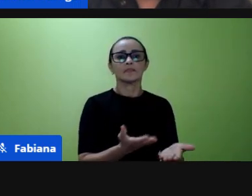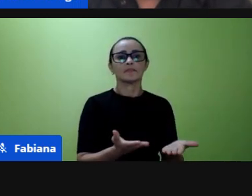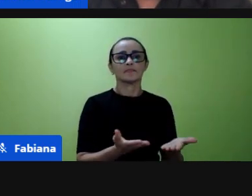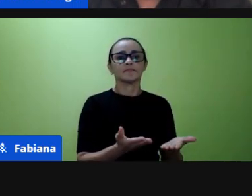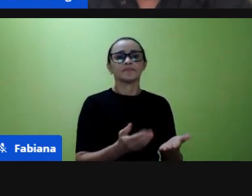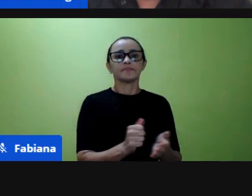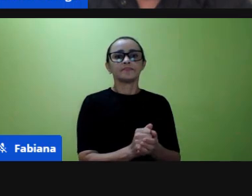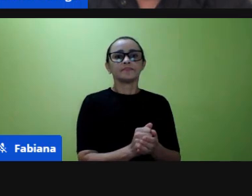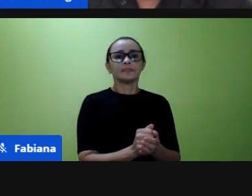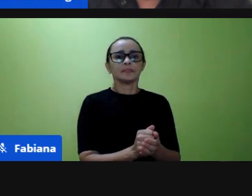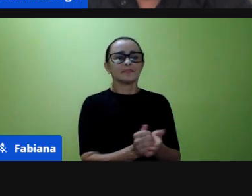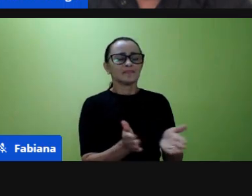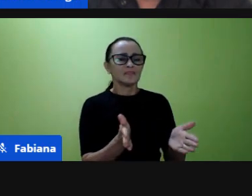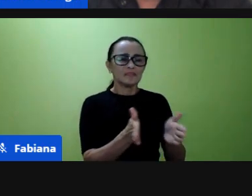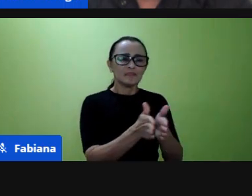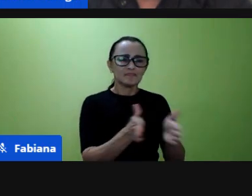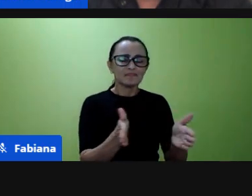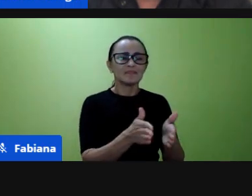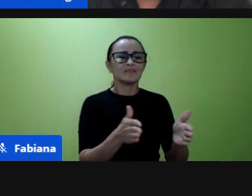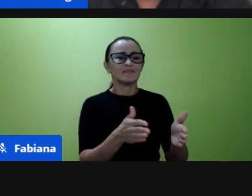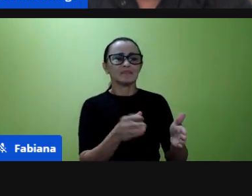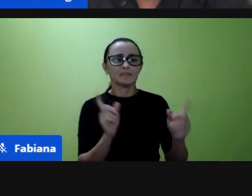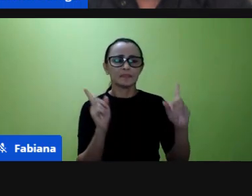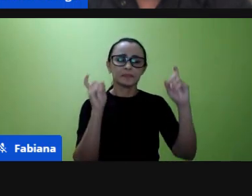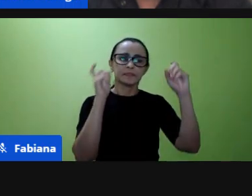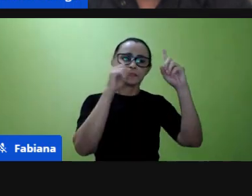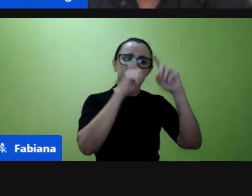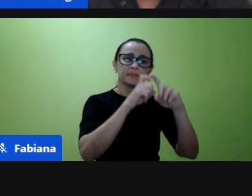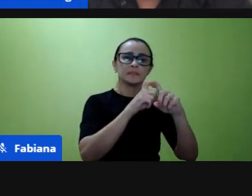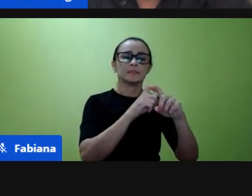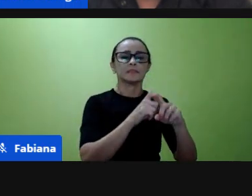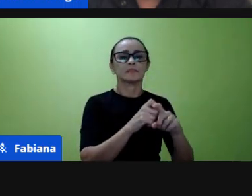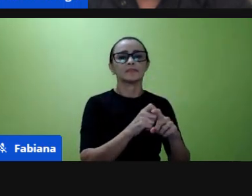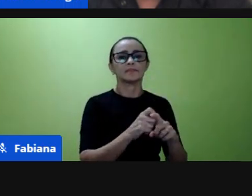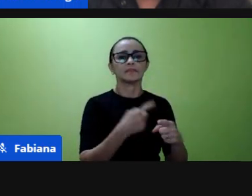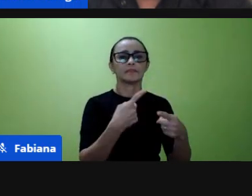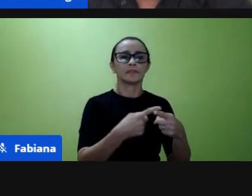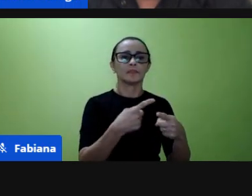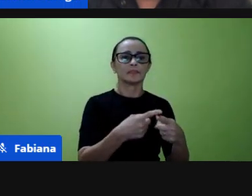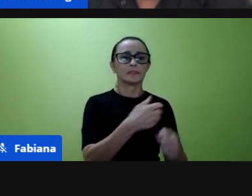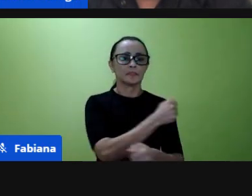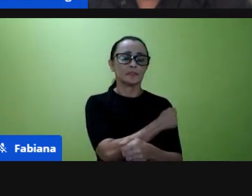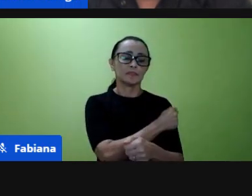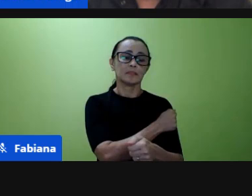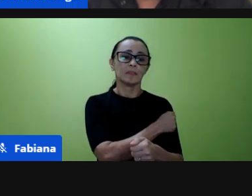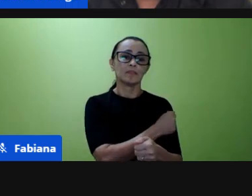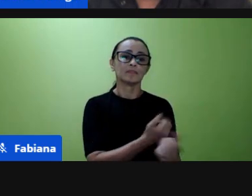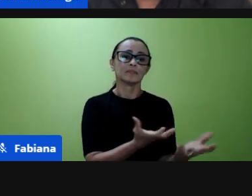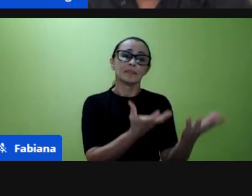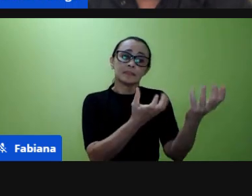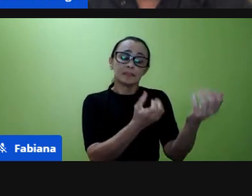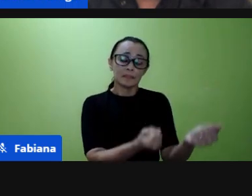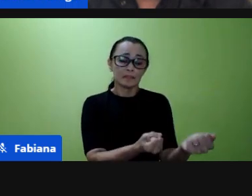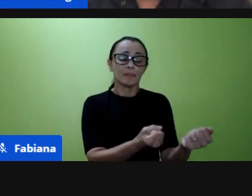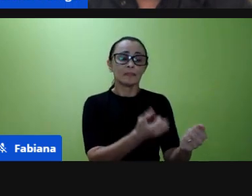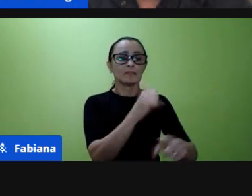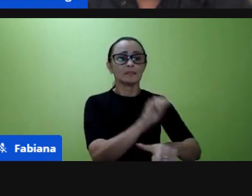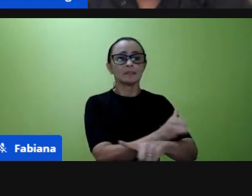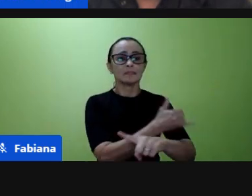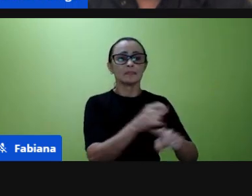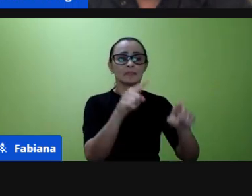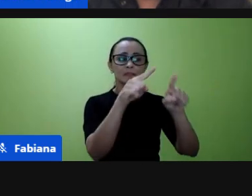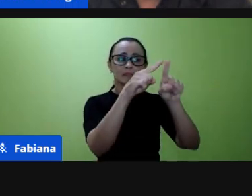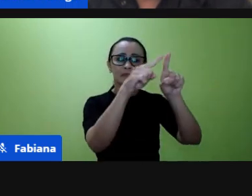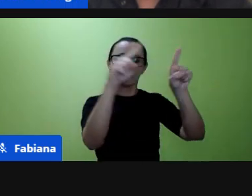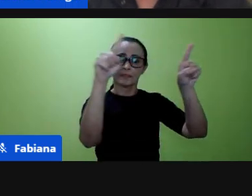período bastante limitado, né? Diminuiu bastante, porque os alunos passaram a se familiarizar com essa estratégia, e nós também,